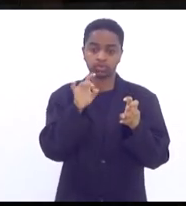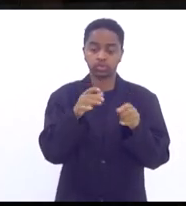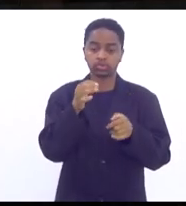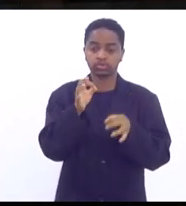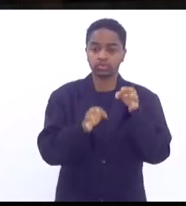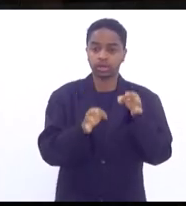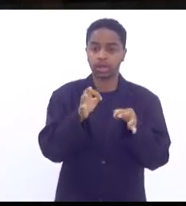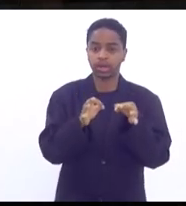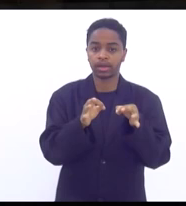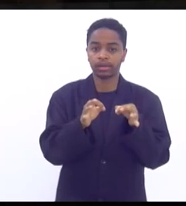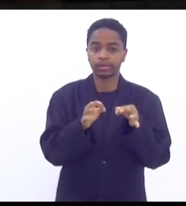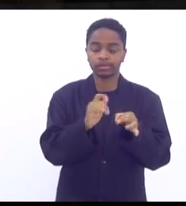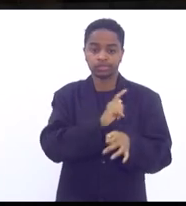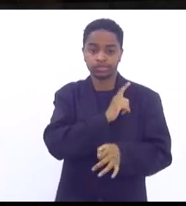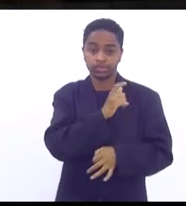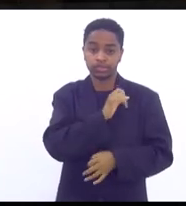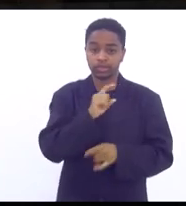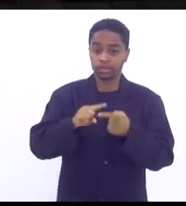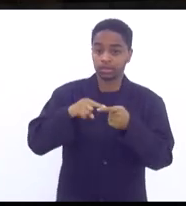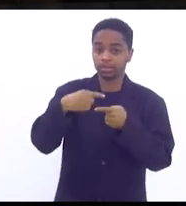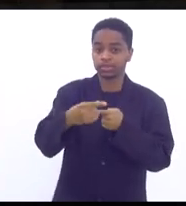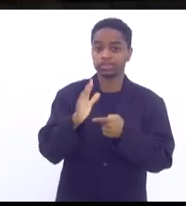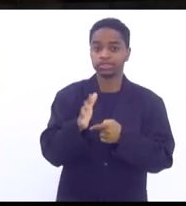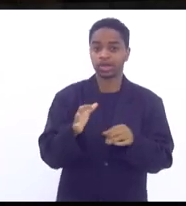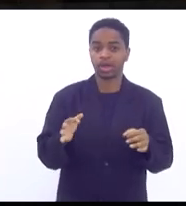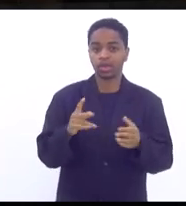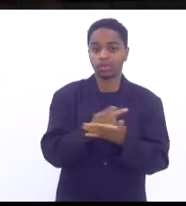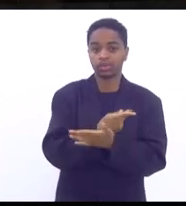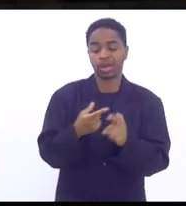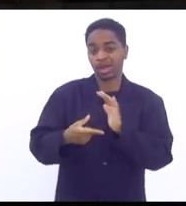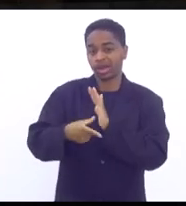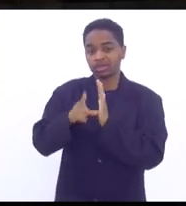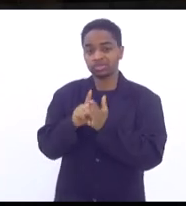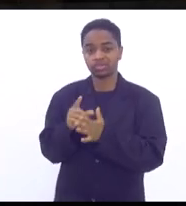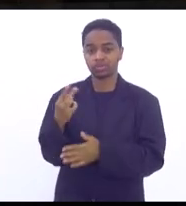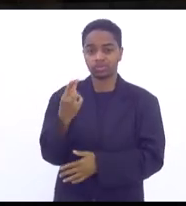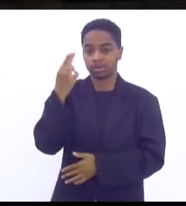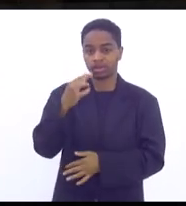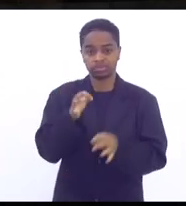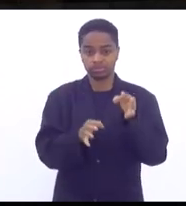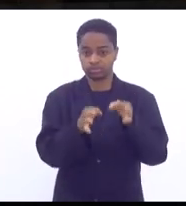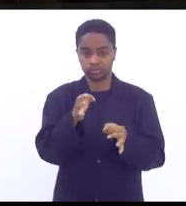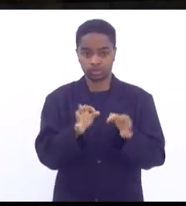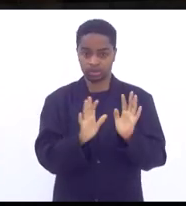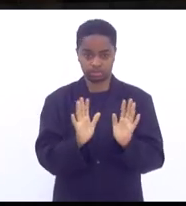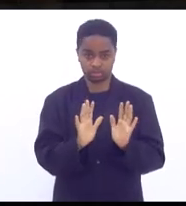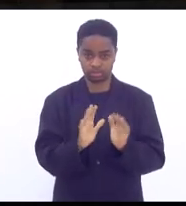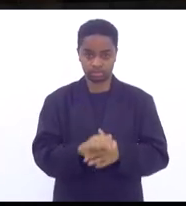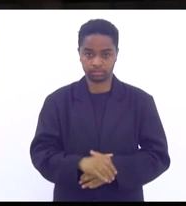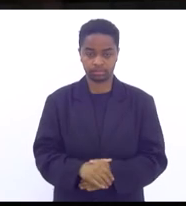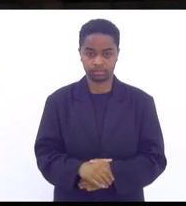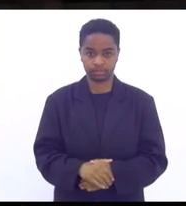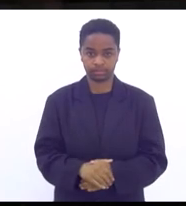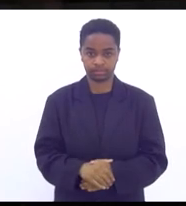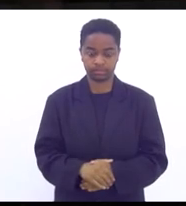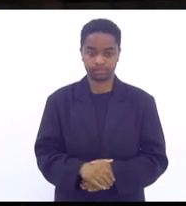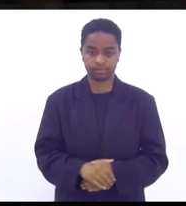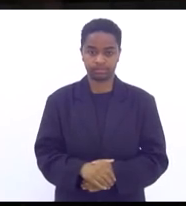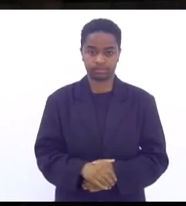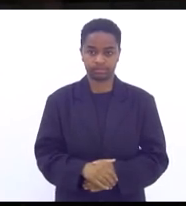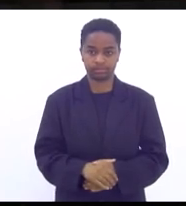gestão depois que ela acontece. Antes de acontecer, não há juízo de valor a ser